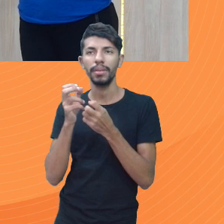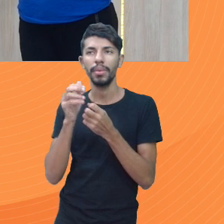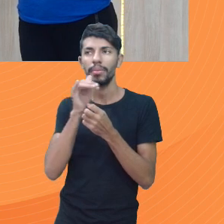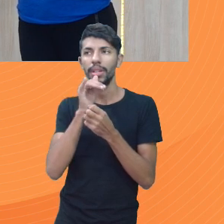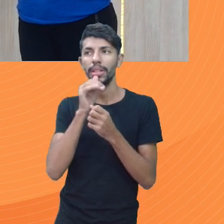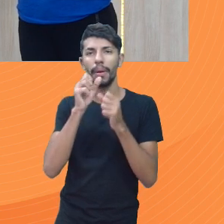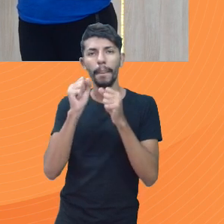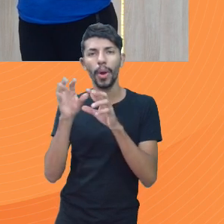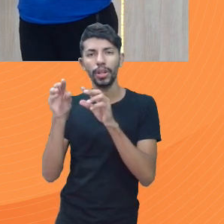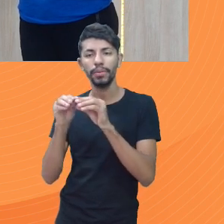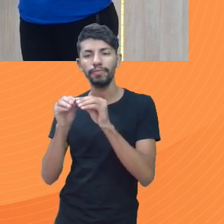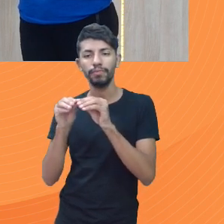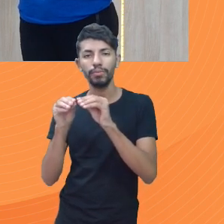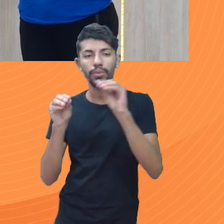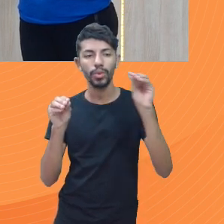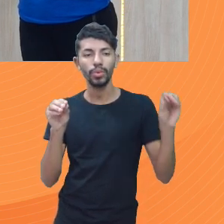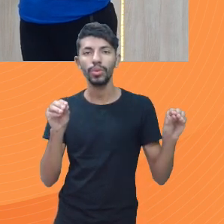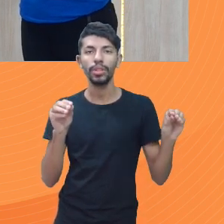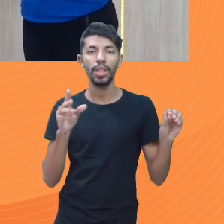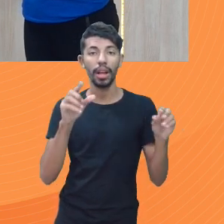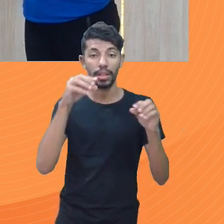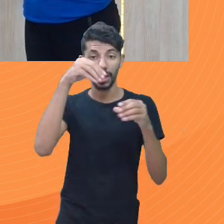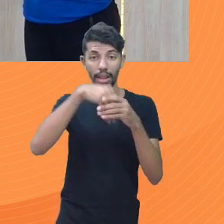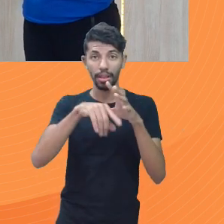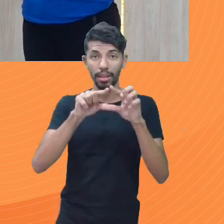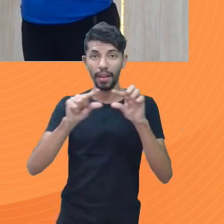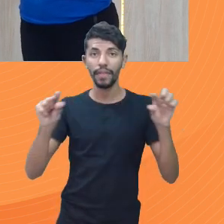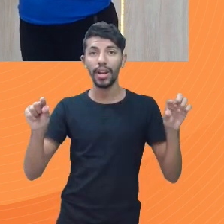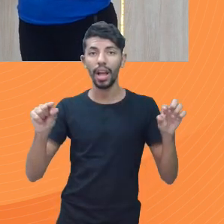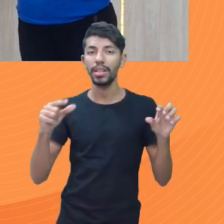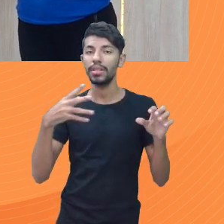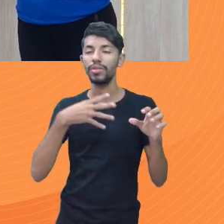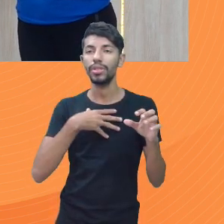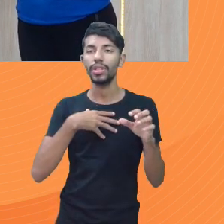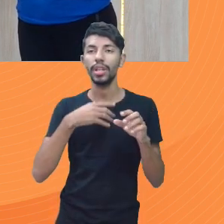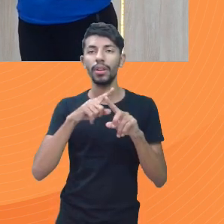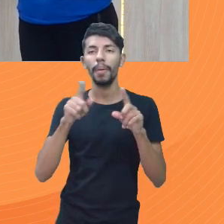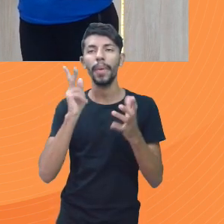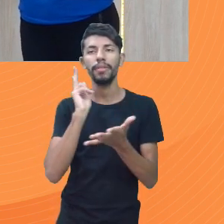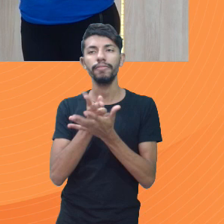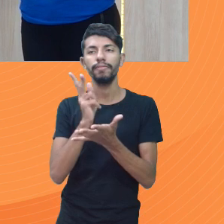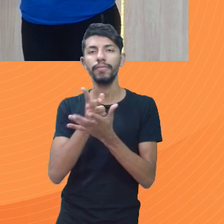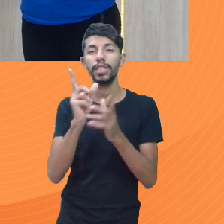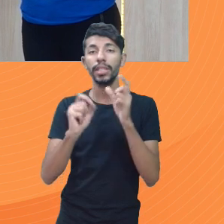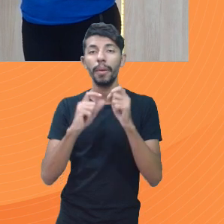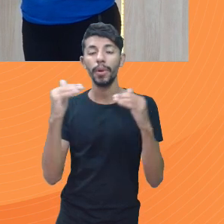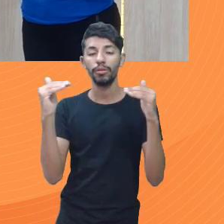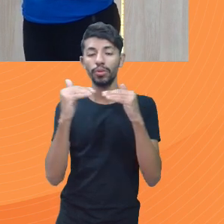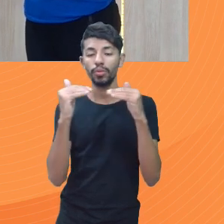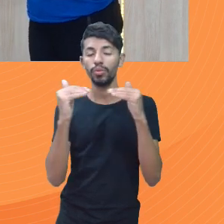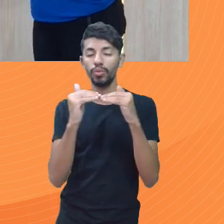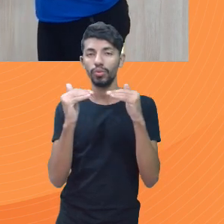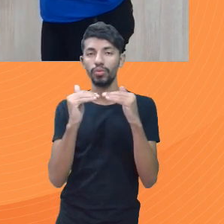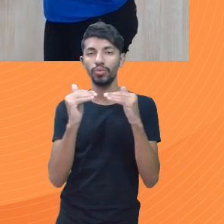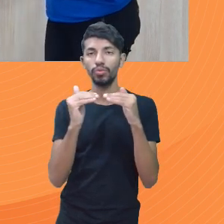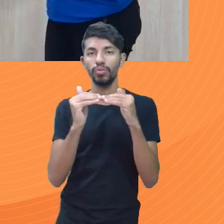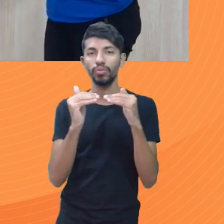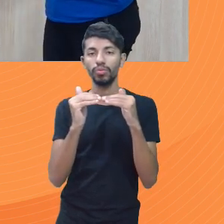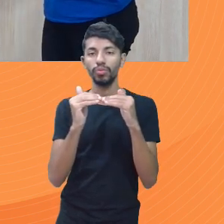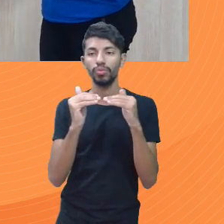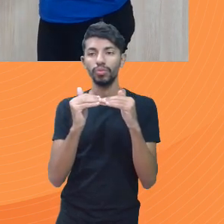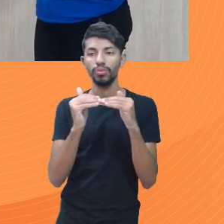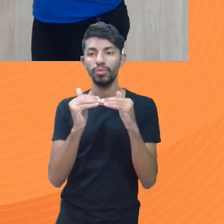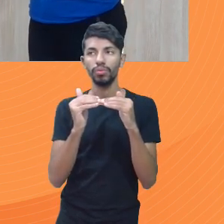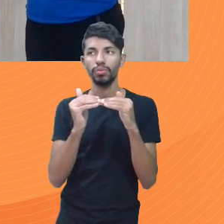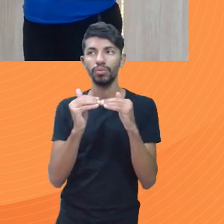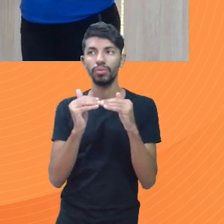esteja em uma outra posição dentro da frase, ele estará sempre concordando, não é? Em